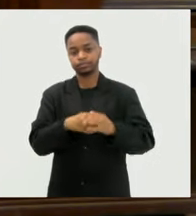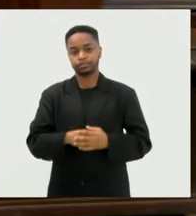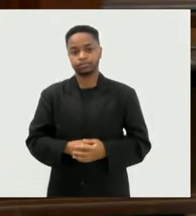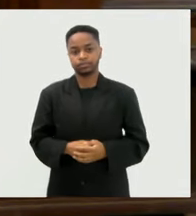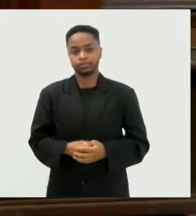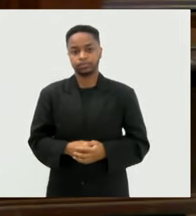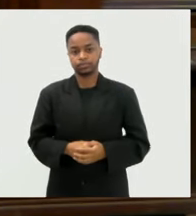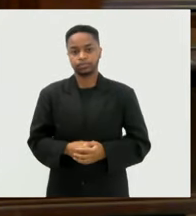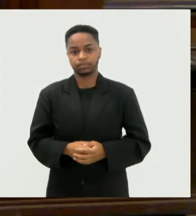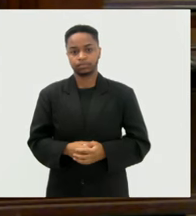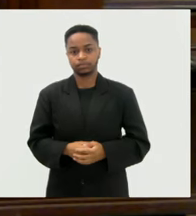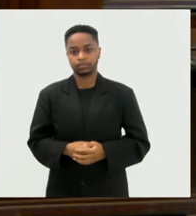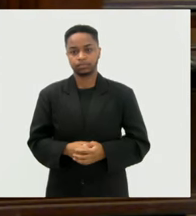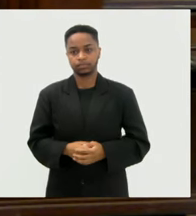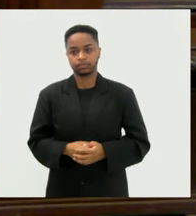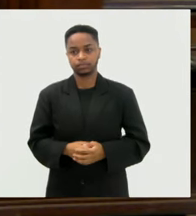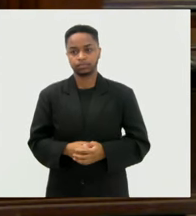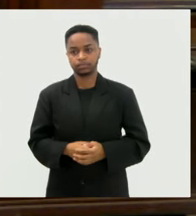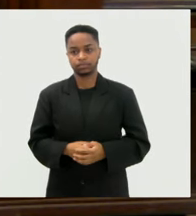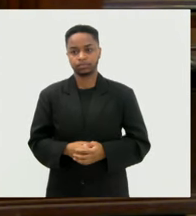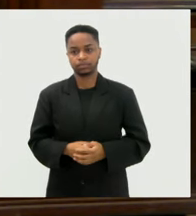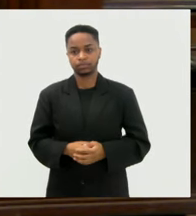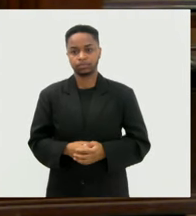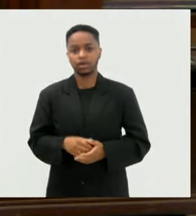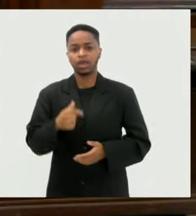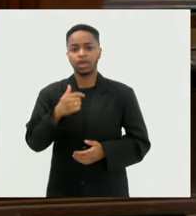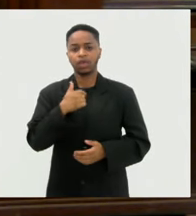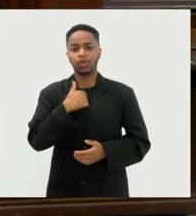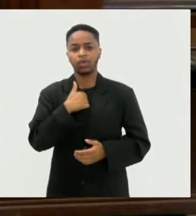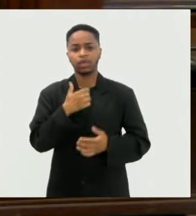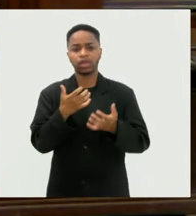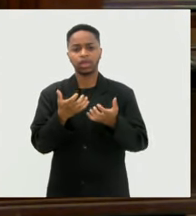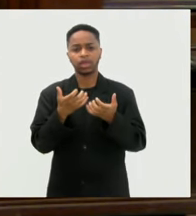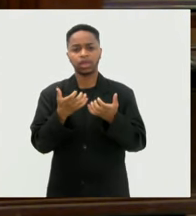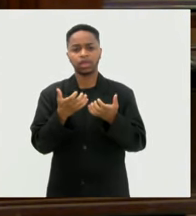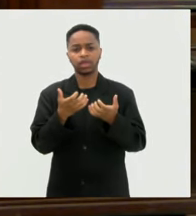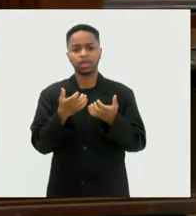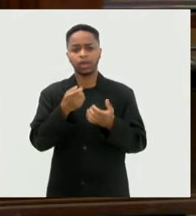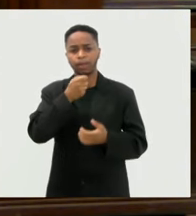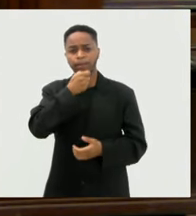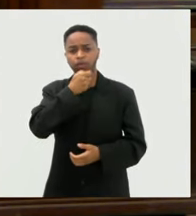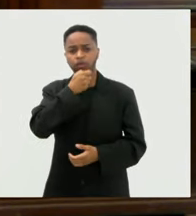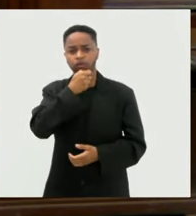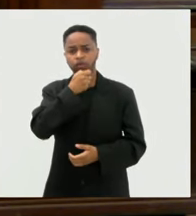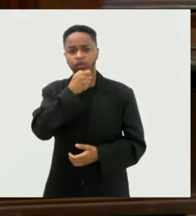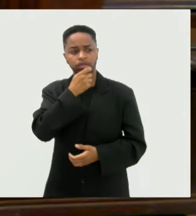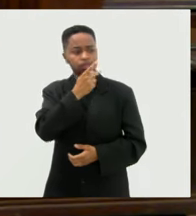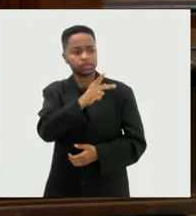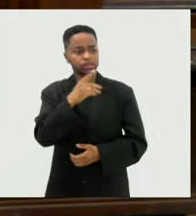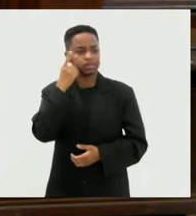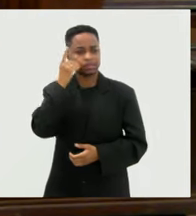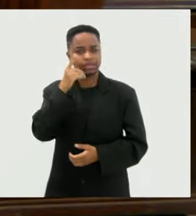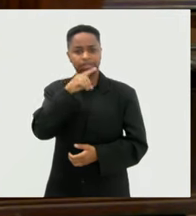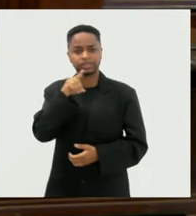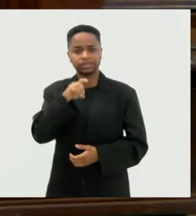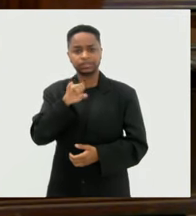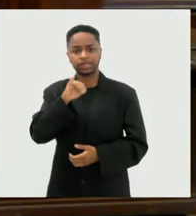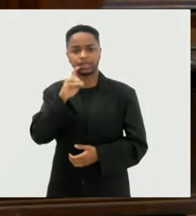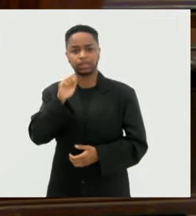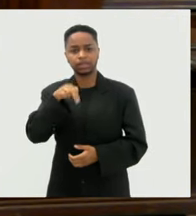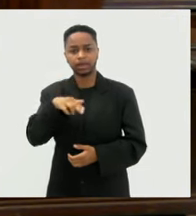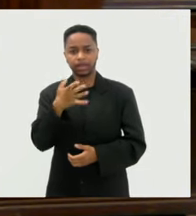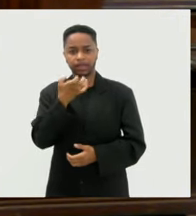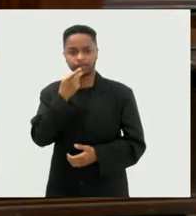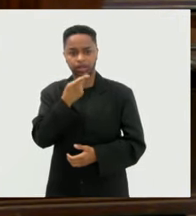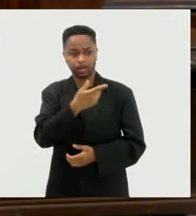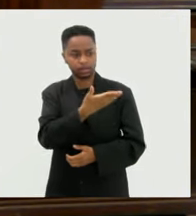Queria abrir o telefone, desculpe, abrir o celular, o microfone da deputada Zeidan, que ela quer a parte. Por favor,